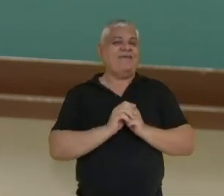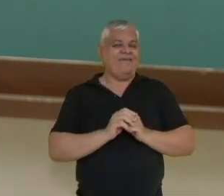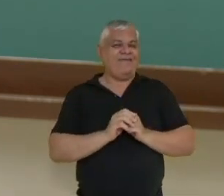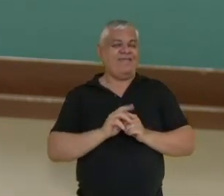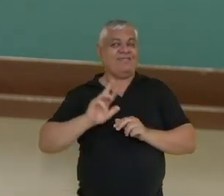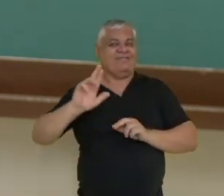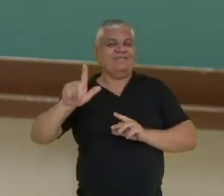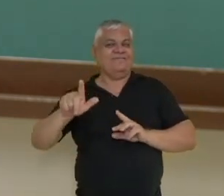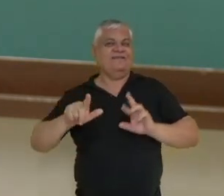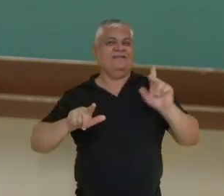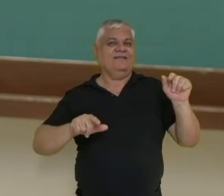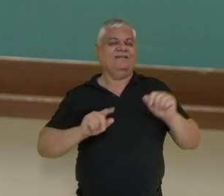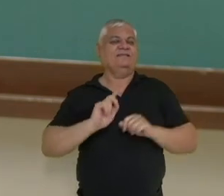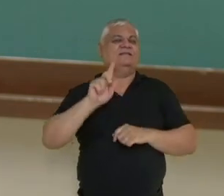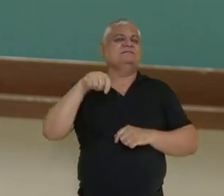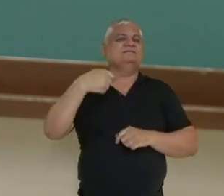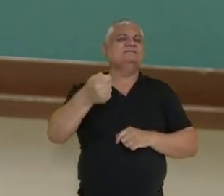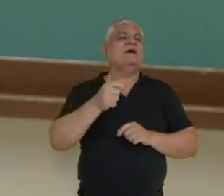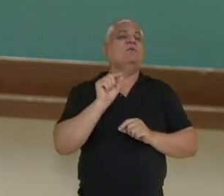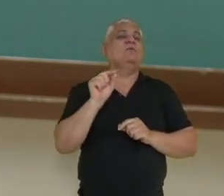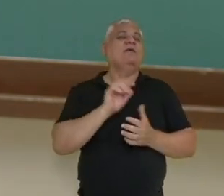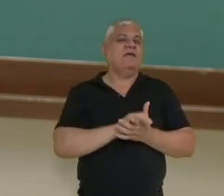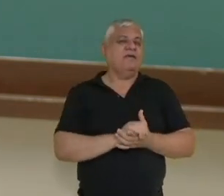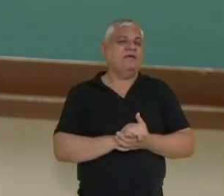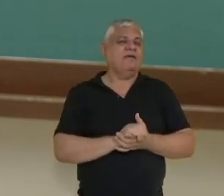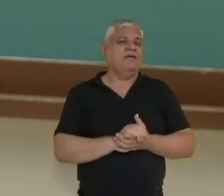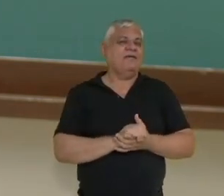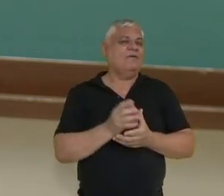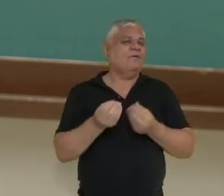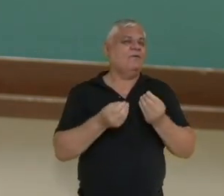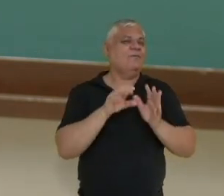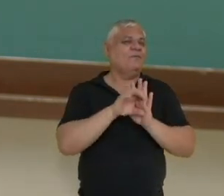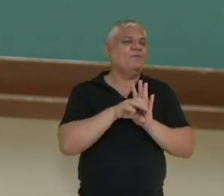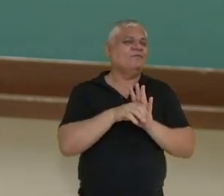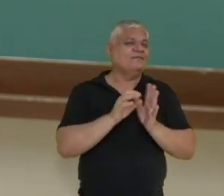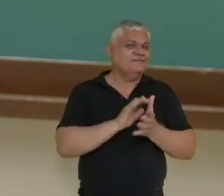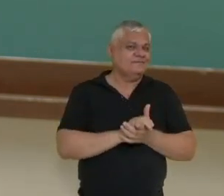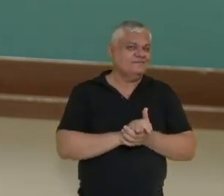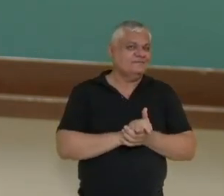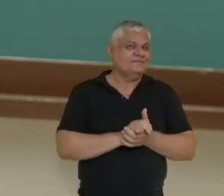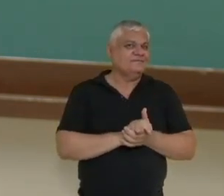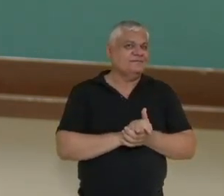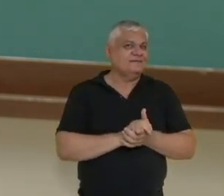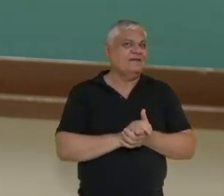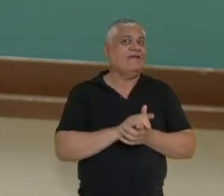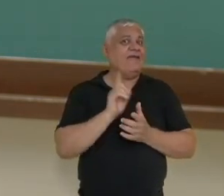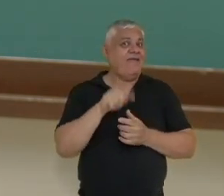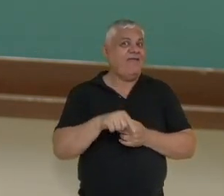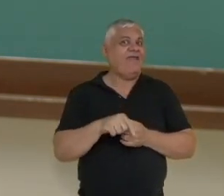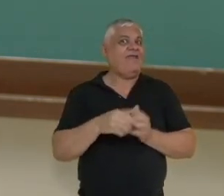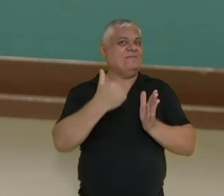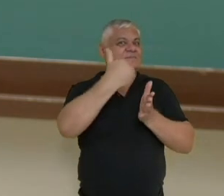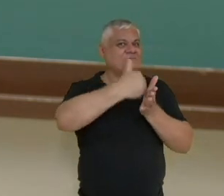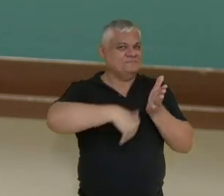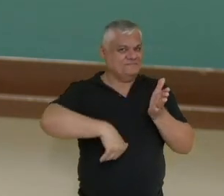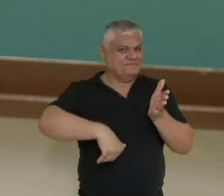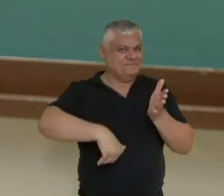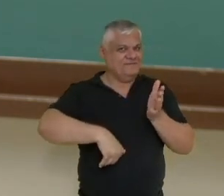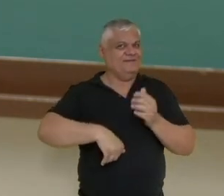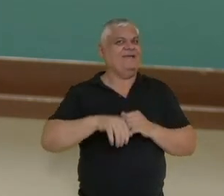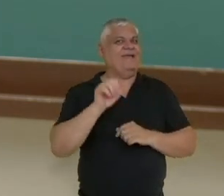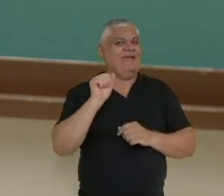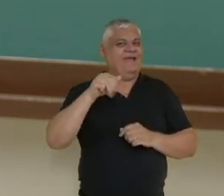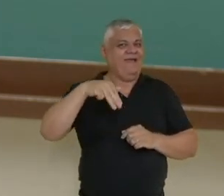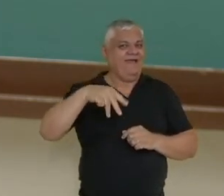os integrantes, a gente está falando de qual conceito, né? A gente está falando sobre a amplitude, por exemplo,